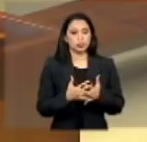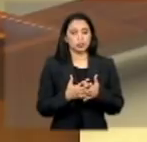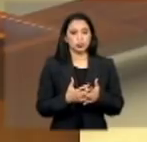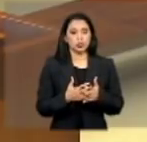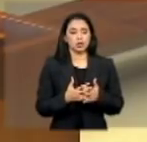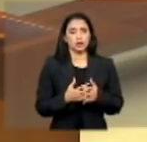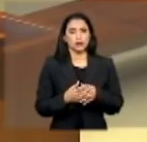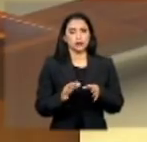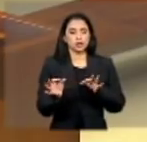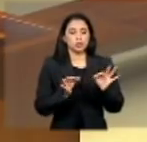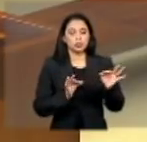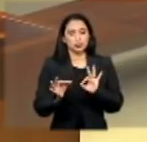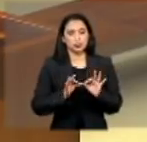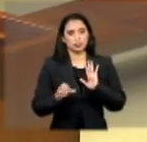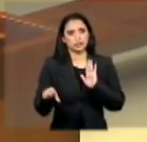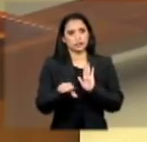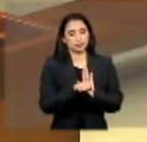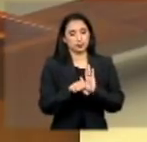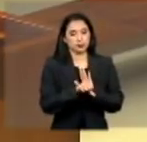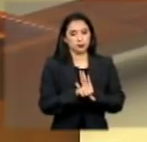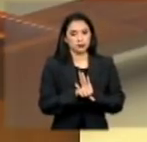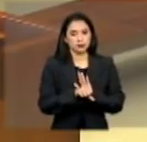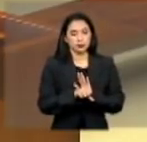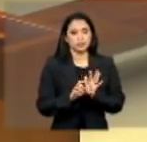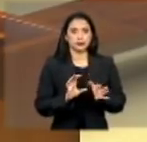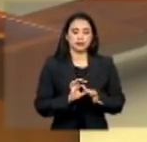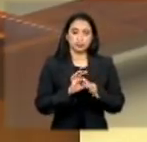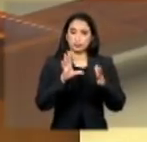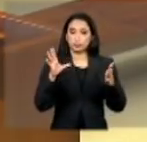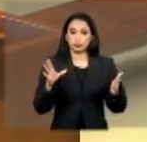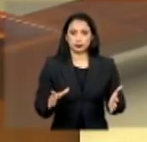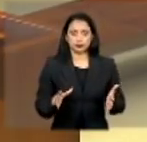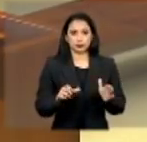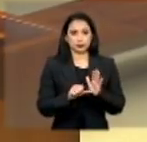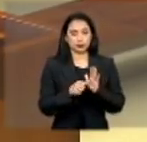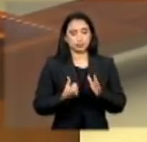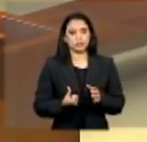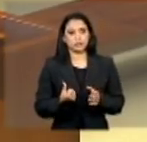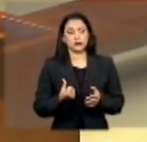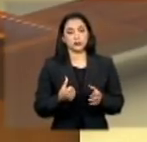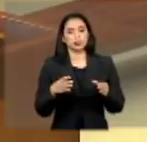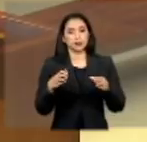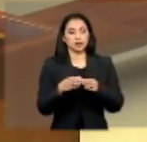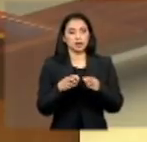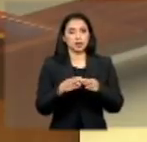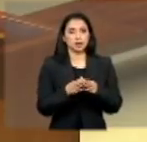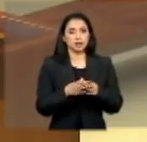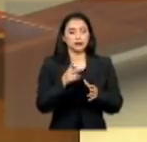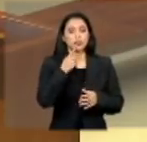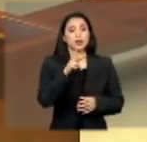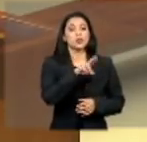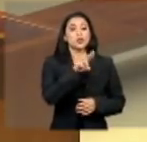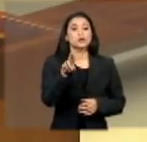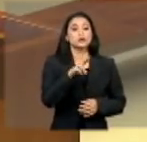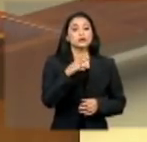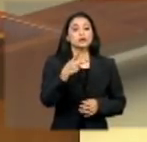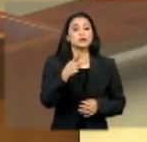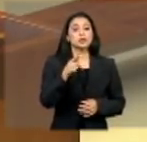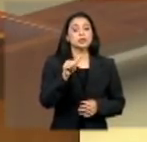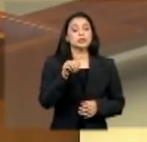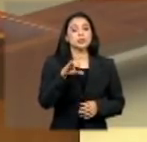despeito da absolvição que aconteceu em 1º grau de organização criminosa ele diz aqui menciona o nome do paciente